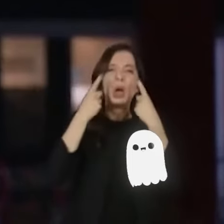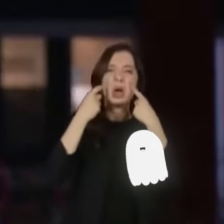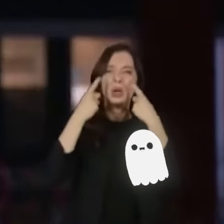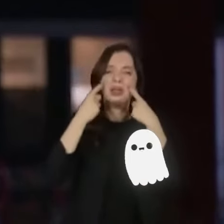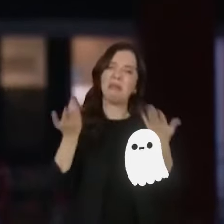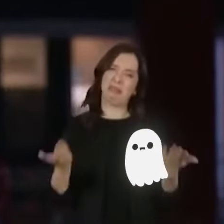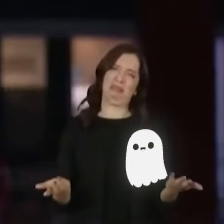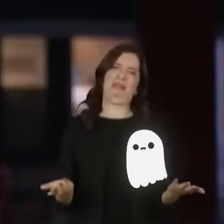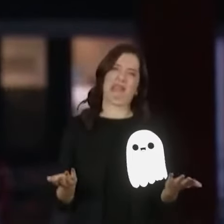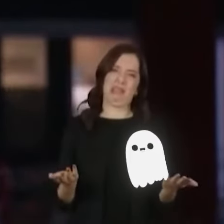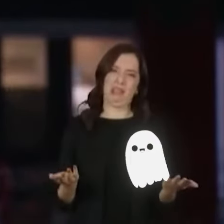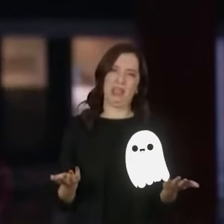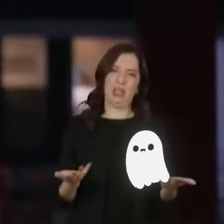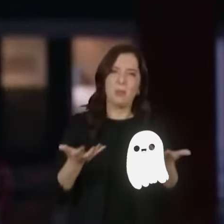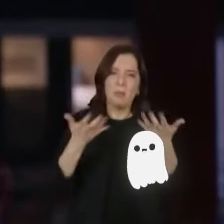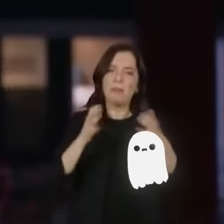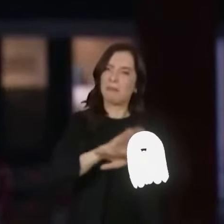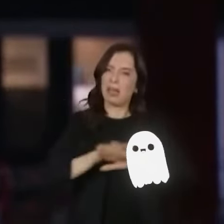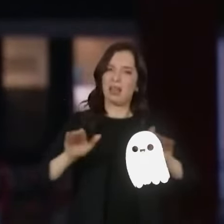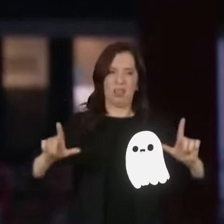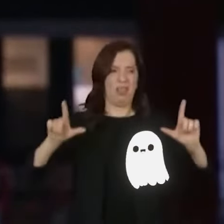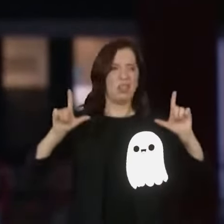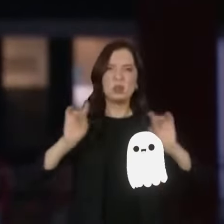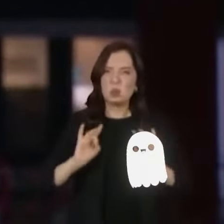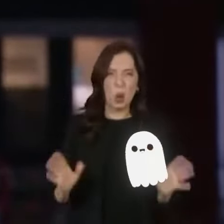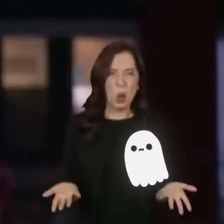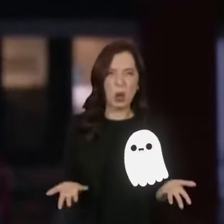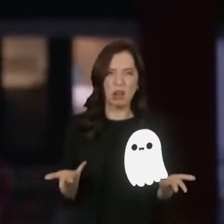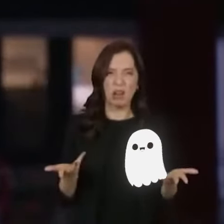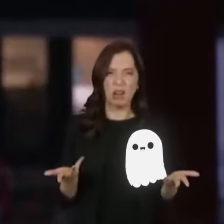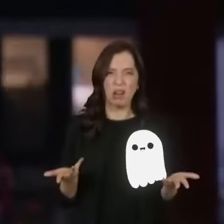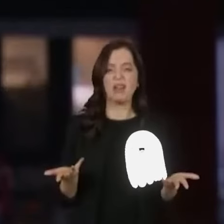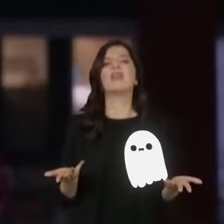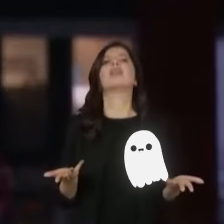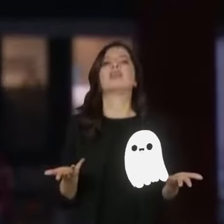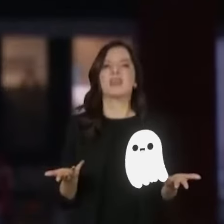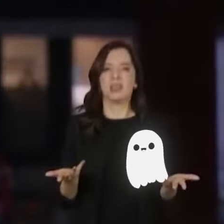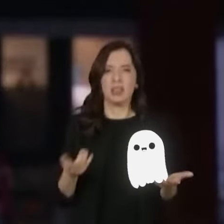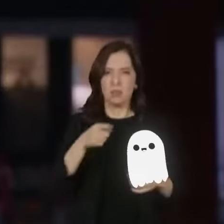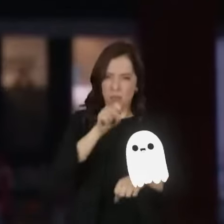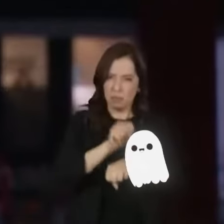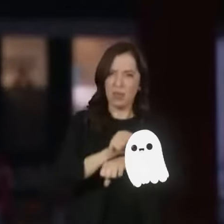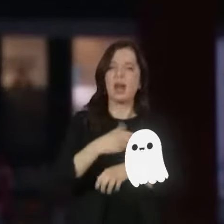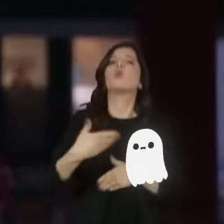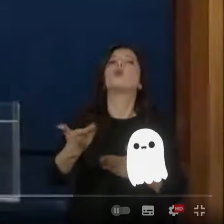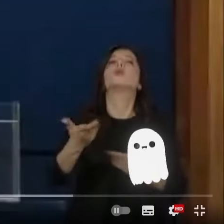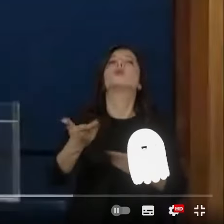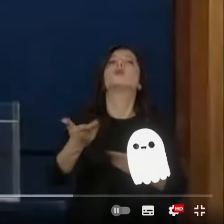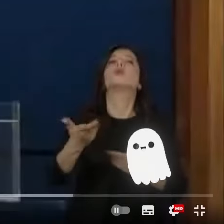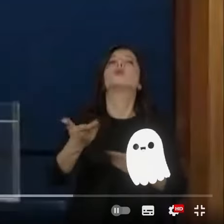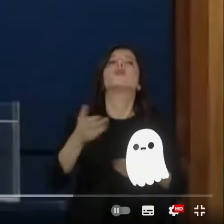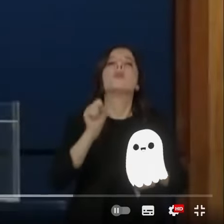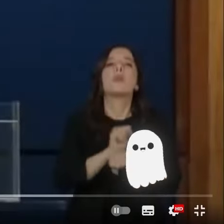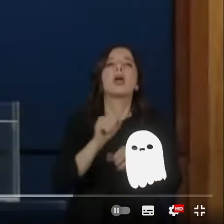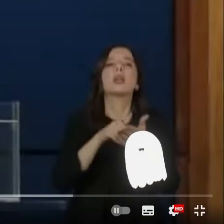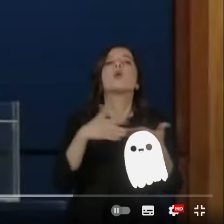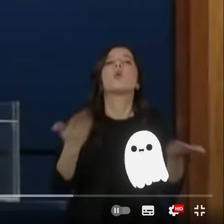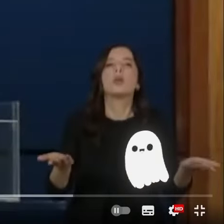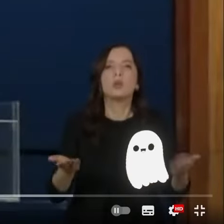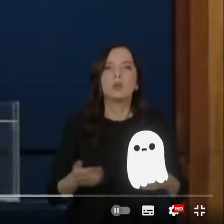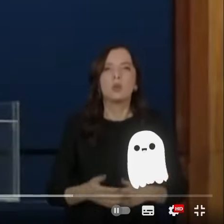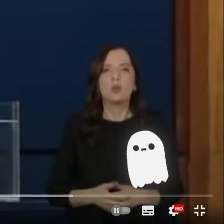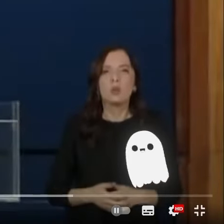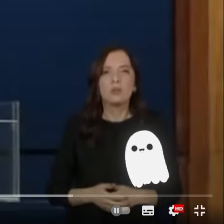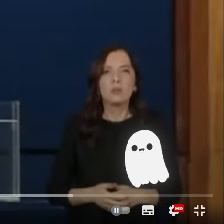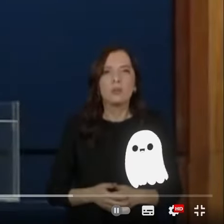quando tem uma televisãozinha escrevendo ali. Que horas o Datena vai parar com essa palhaçada que ele tá fazendo aqui? Tu não falou nada com nada.